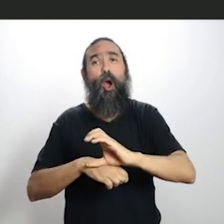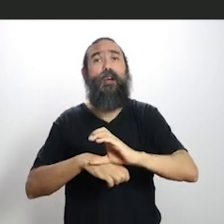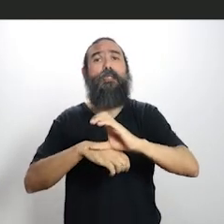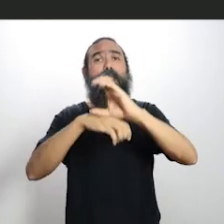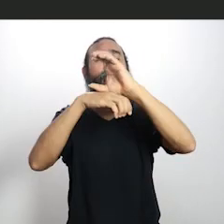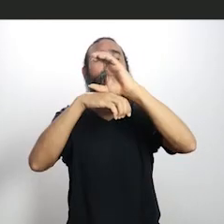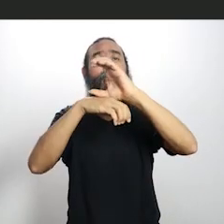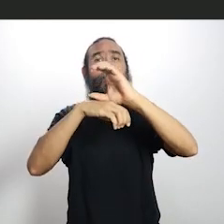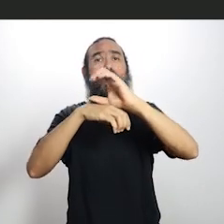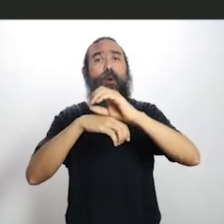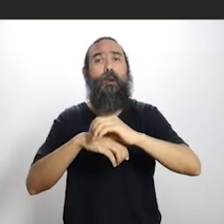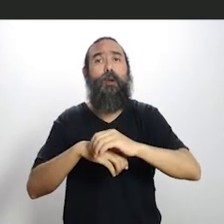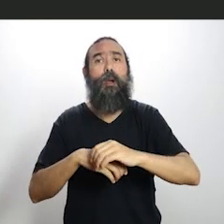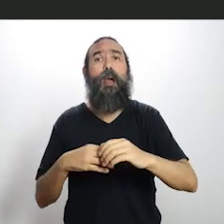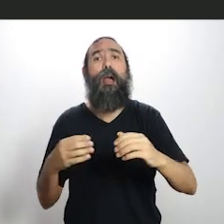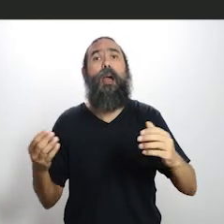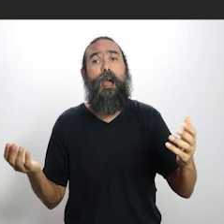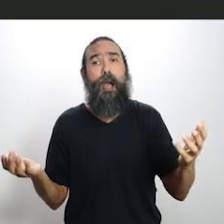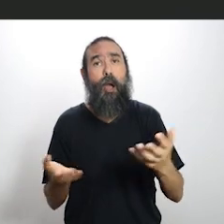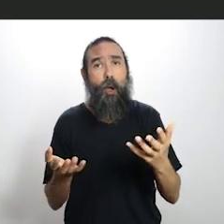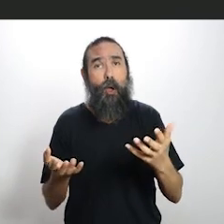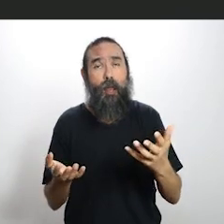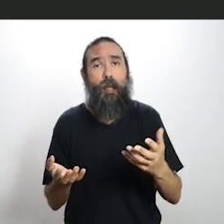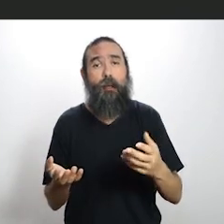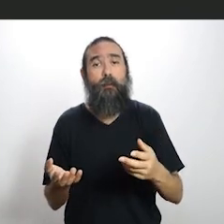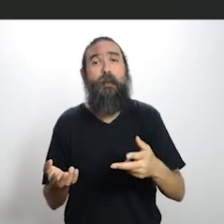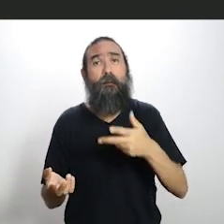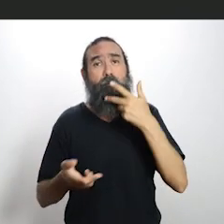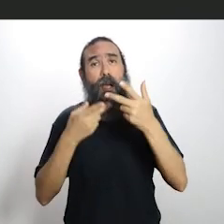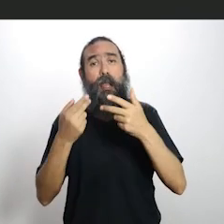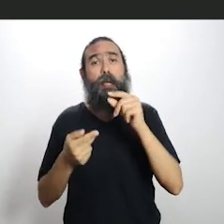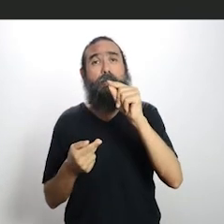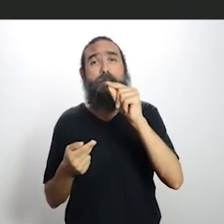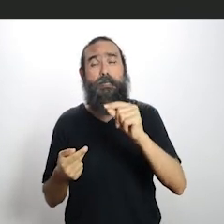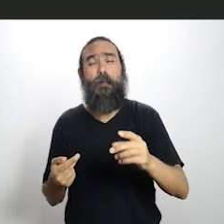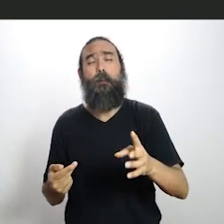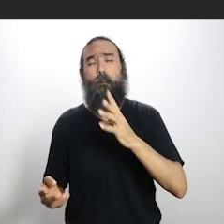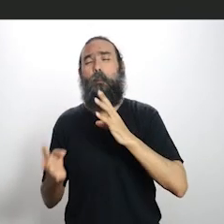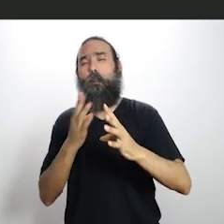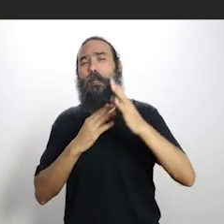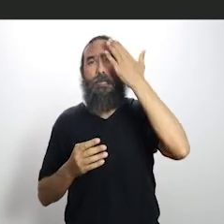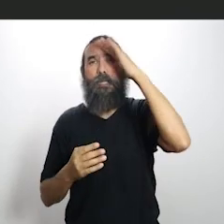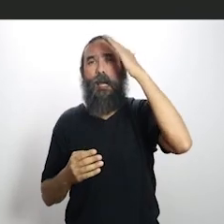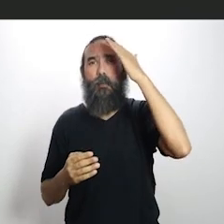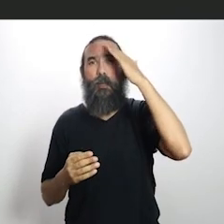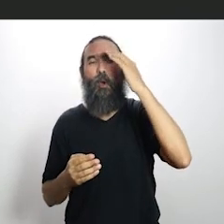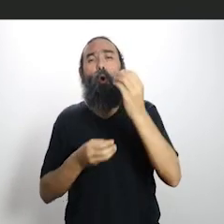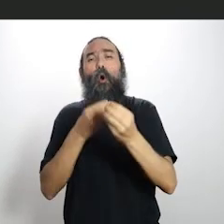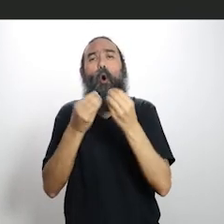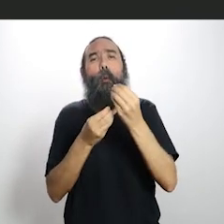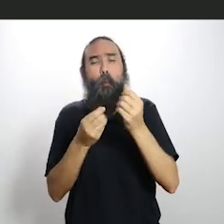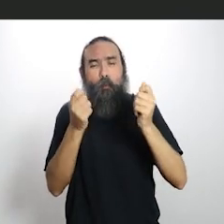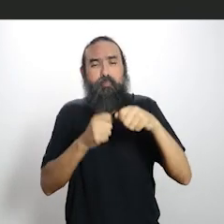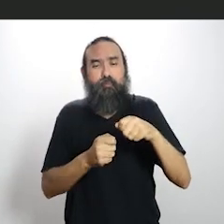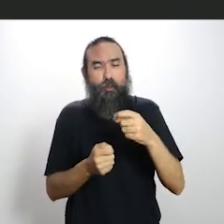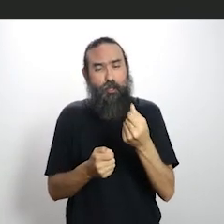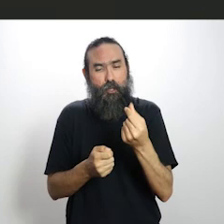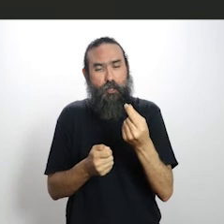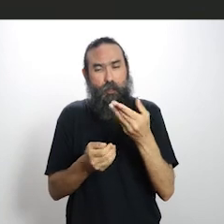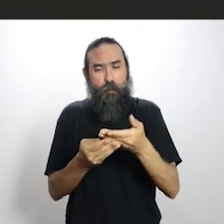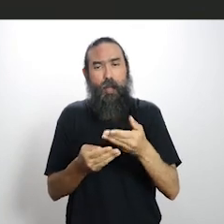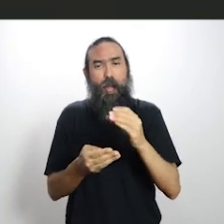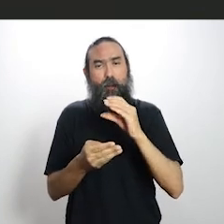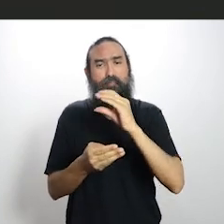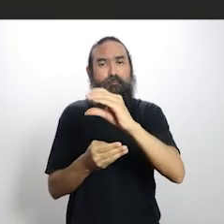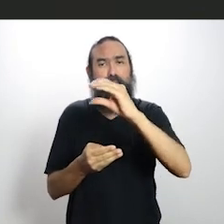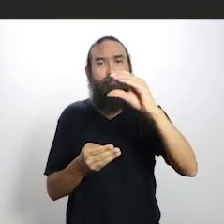recurso e a gente percebe que é uma manobra agora né de alguma forma mesmo prefeituras